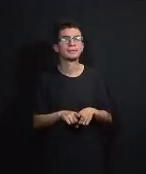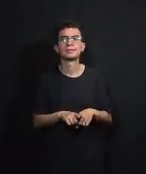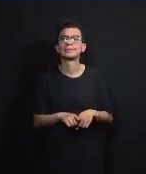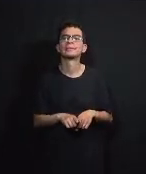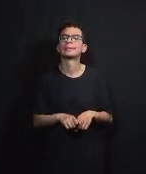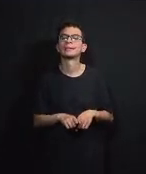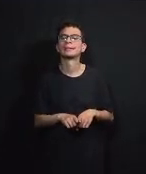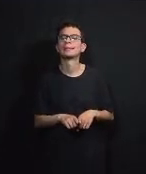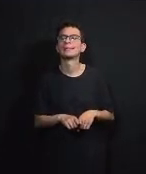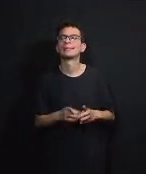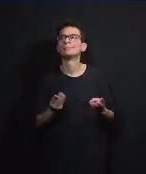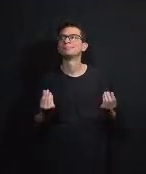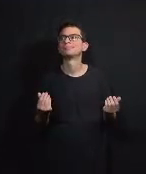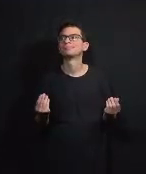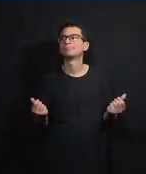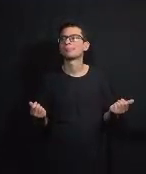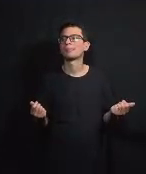muito